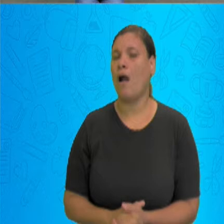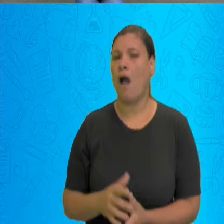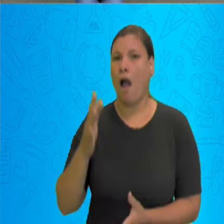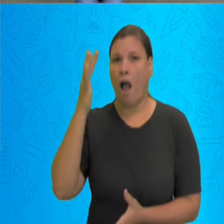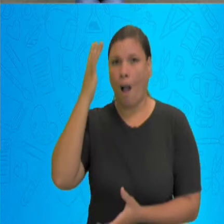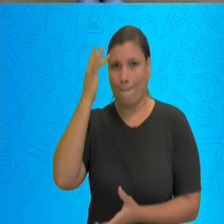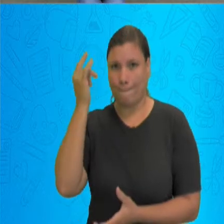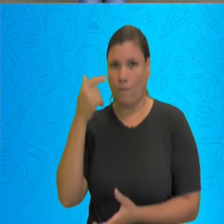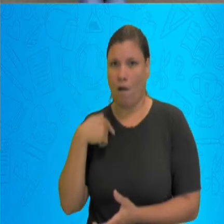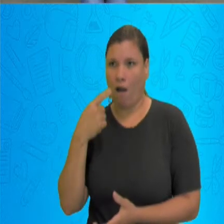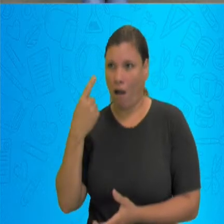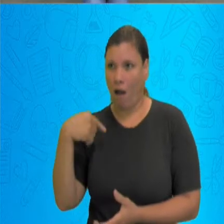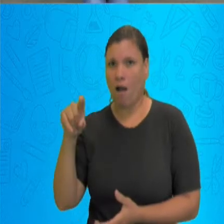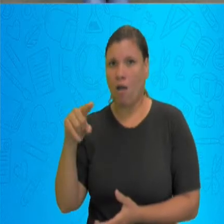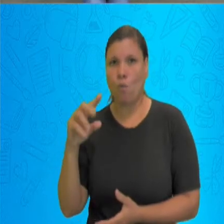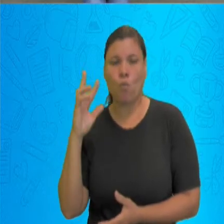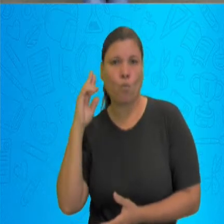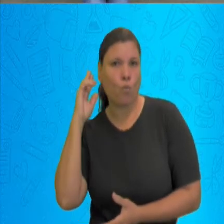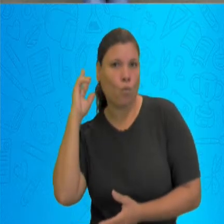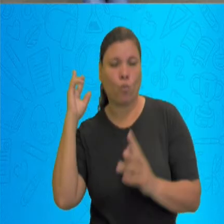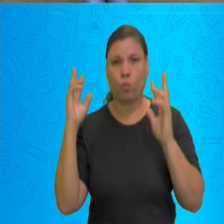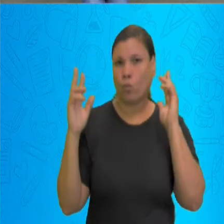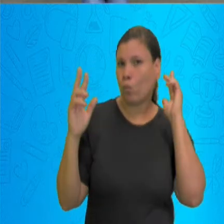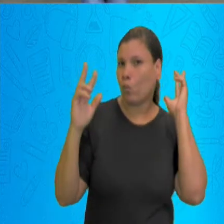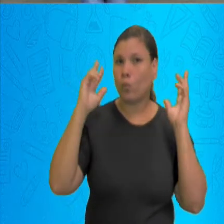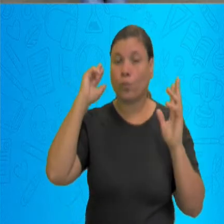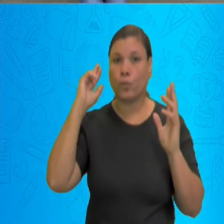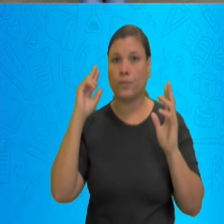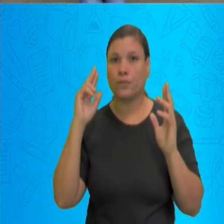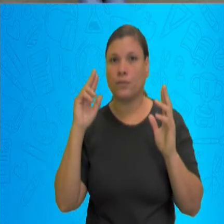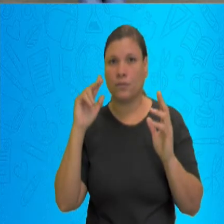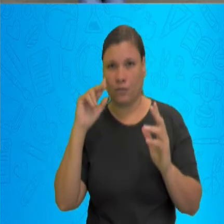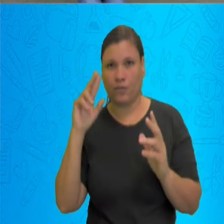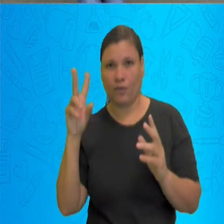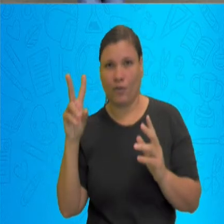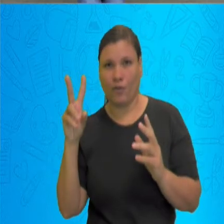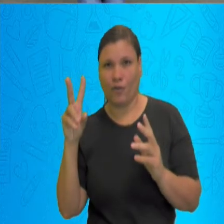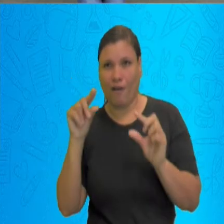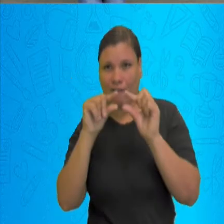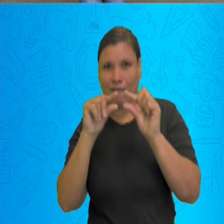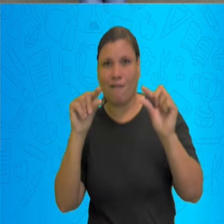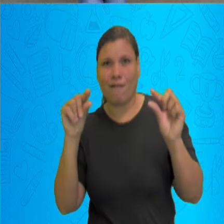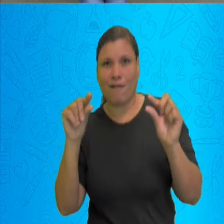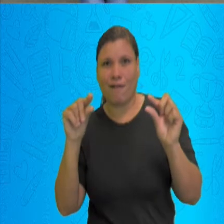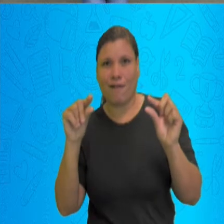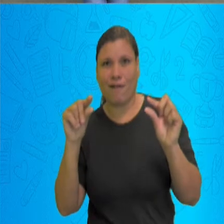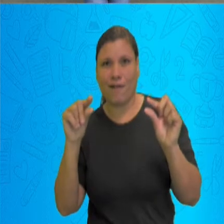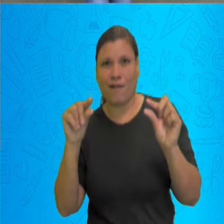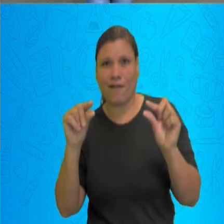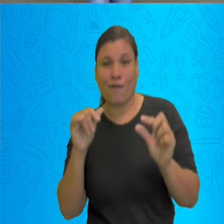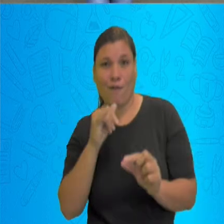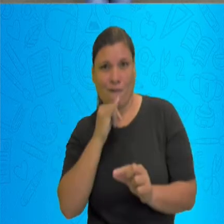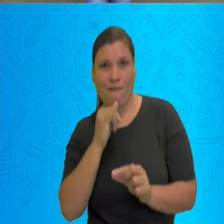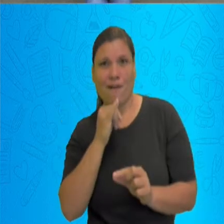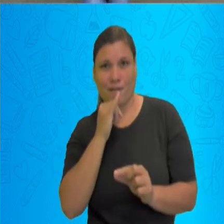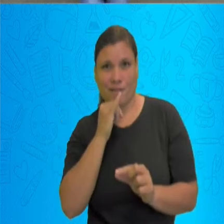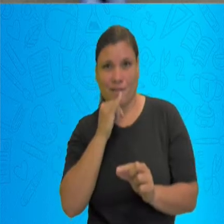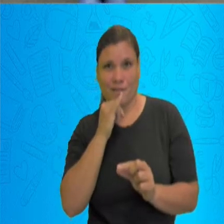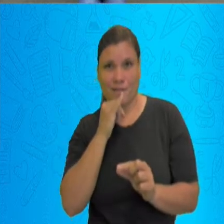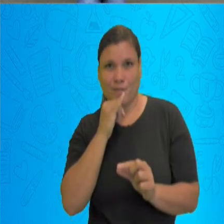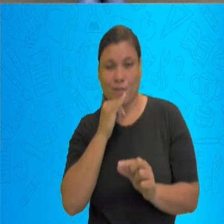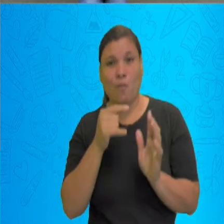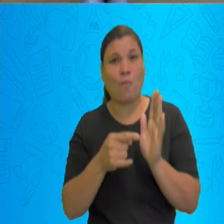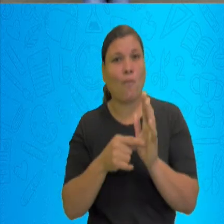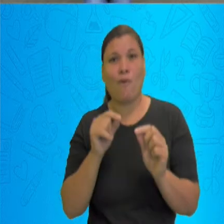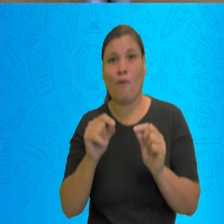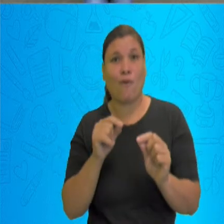amanhã. Semana que vem, meu filho fará 18 anos.